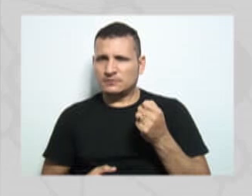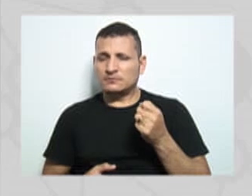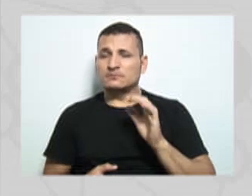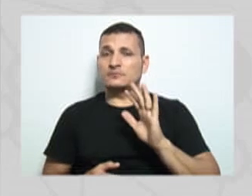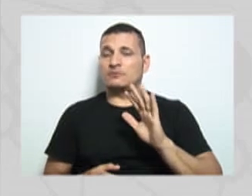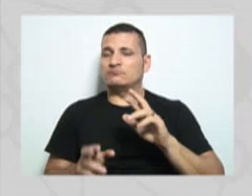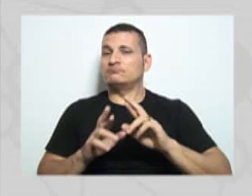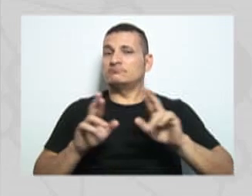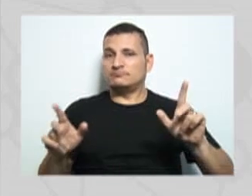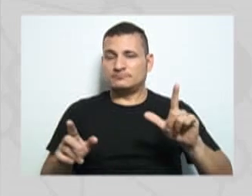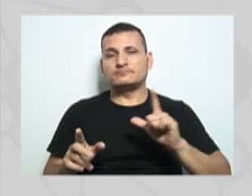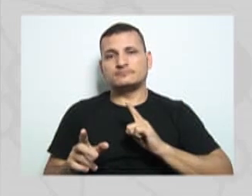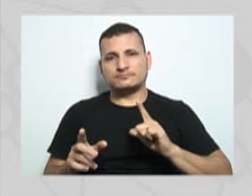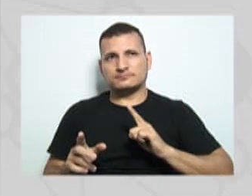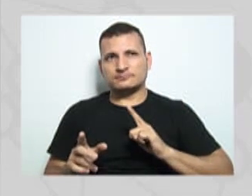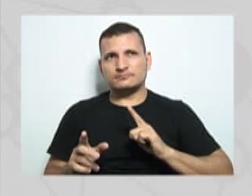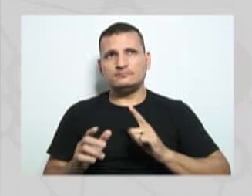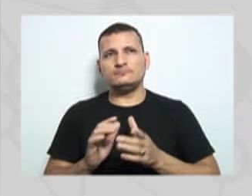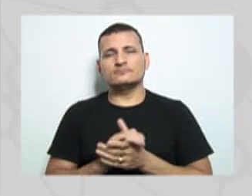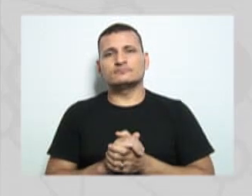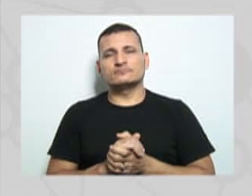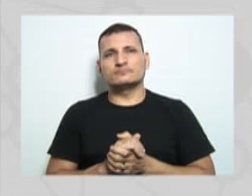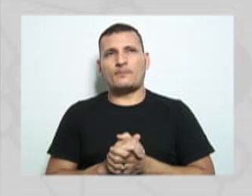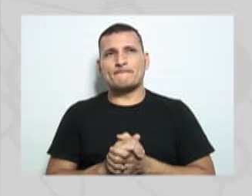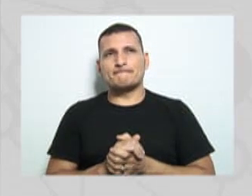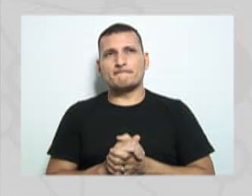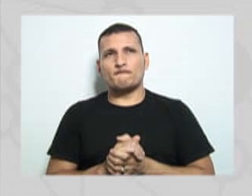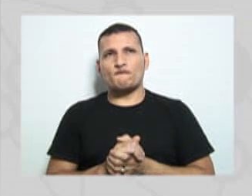uma diferença, tá bom? Dessa questão de contribuição.